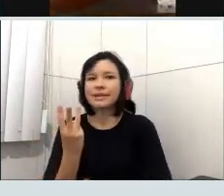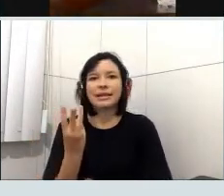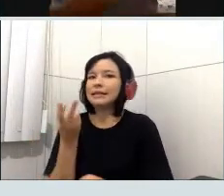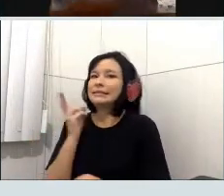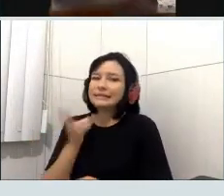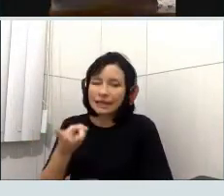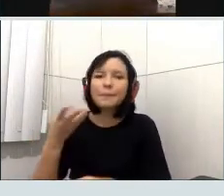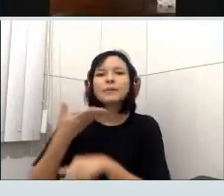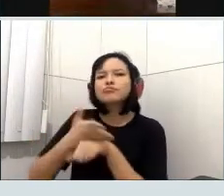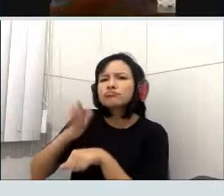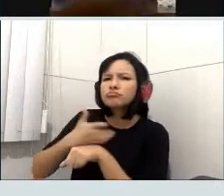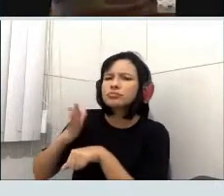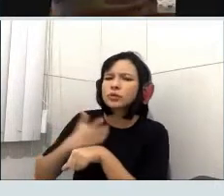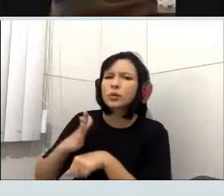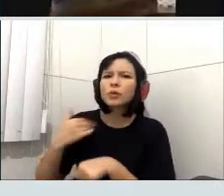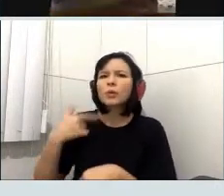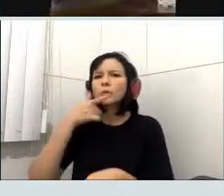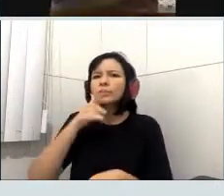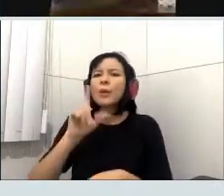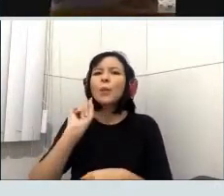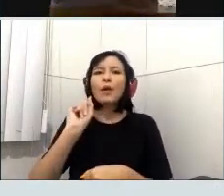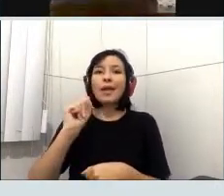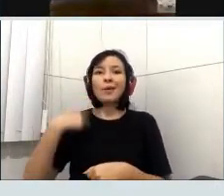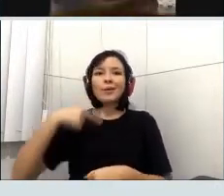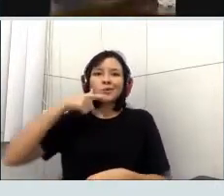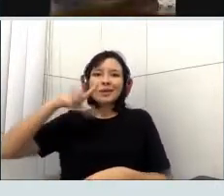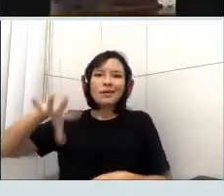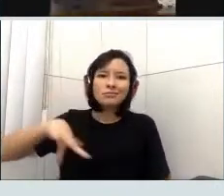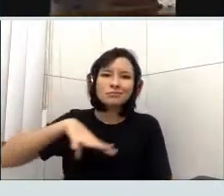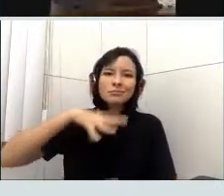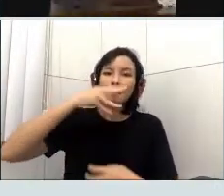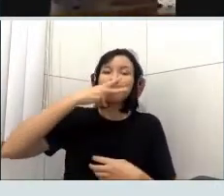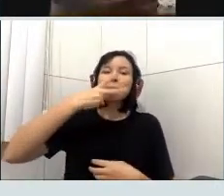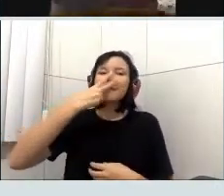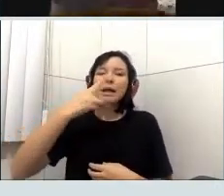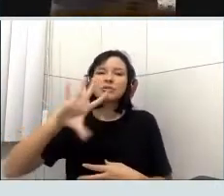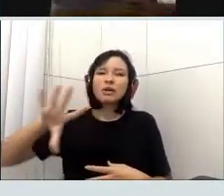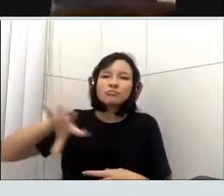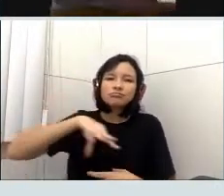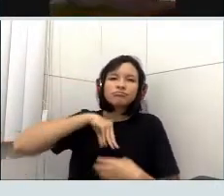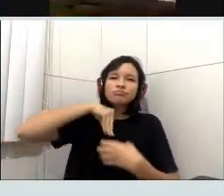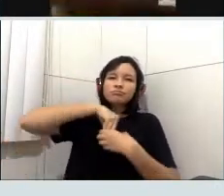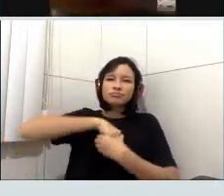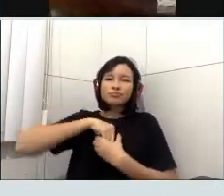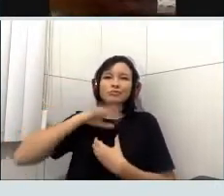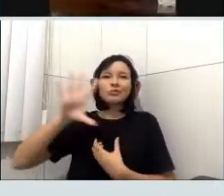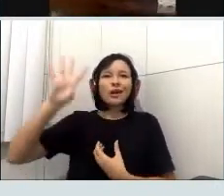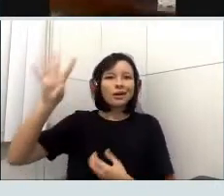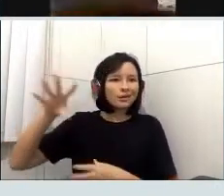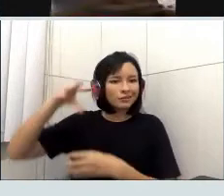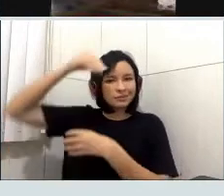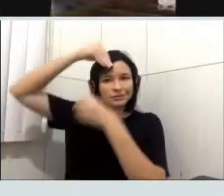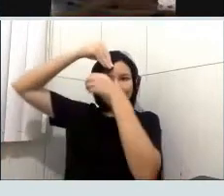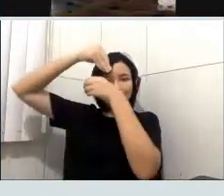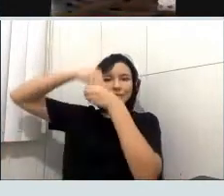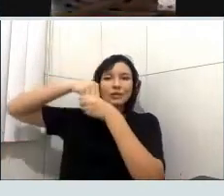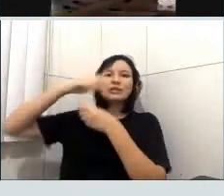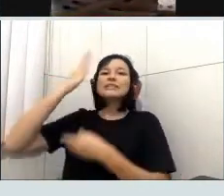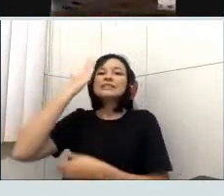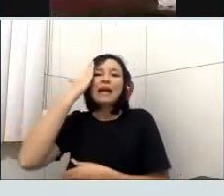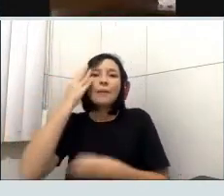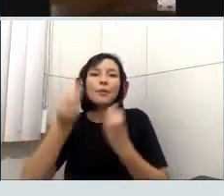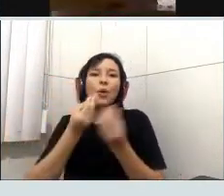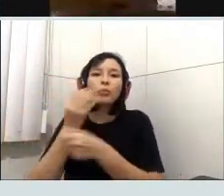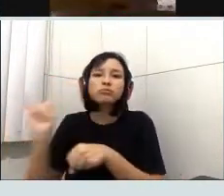estar tão internalizada, que vocês já vão saber a forma como vocês gostam de introduzir, a forma que vocês gostam de